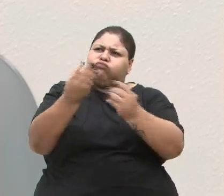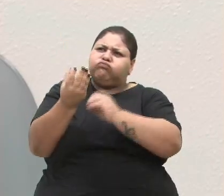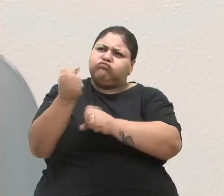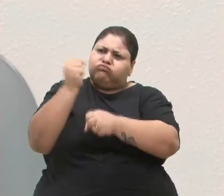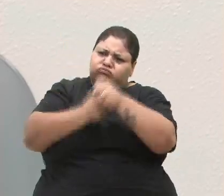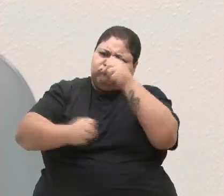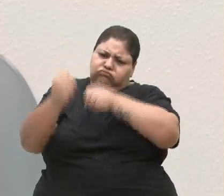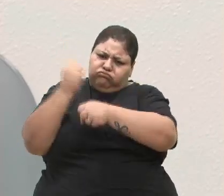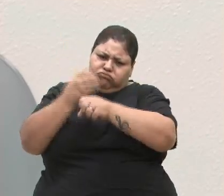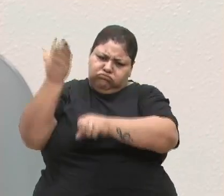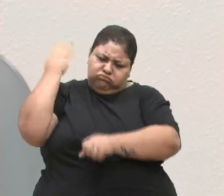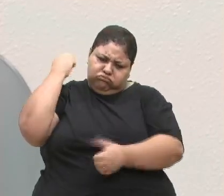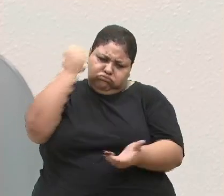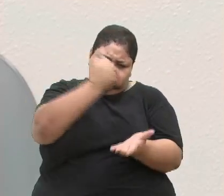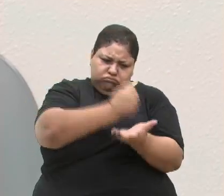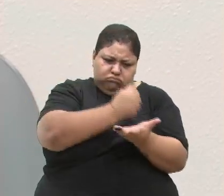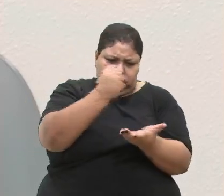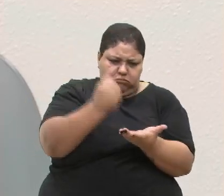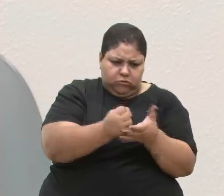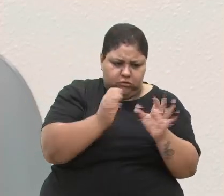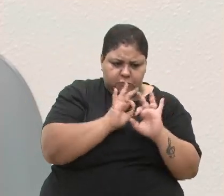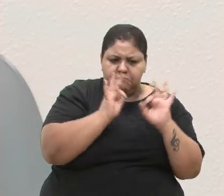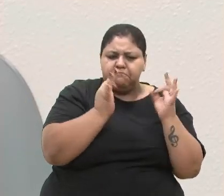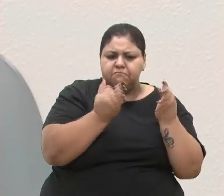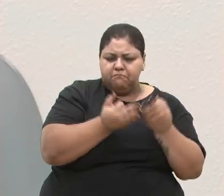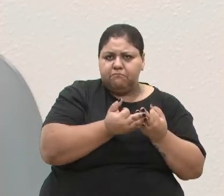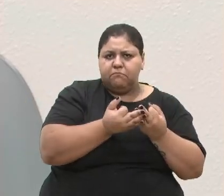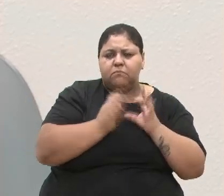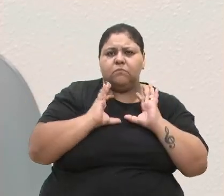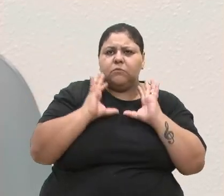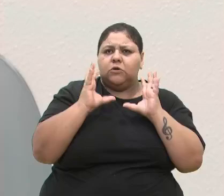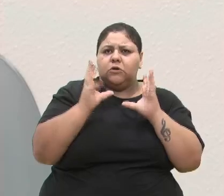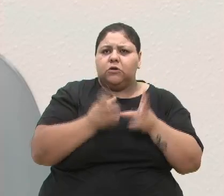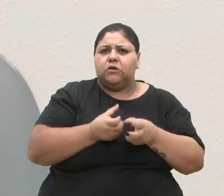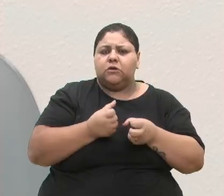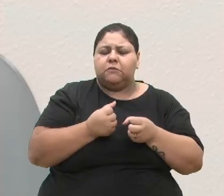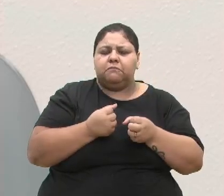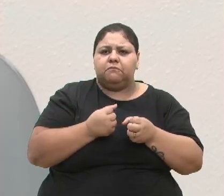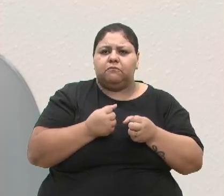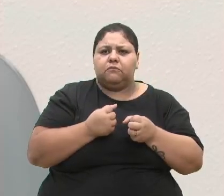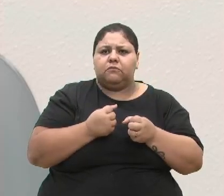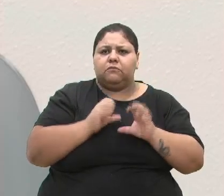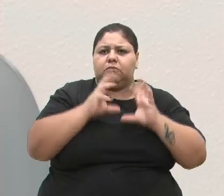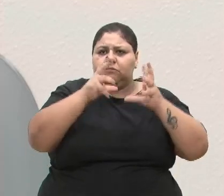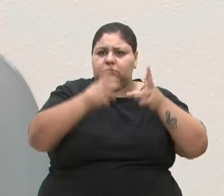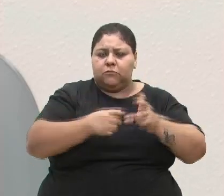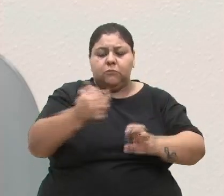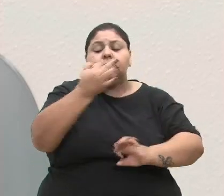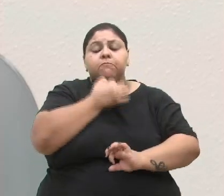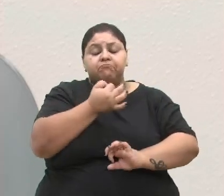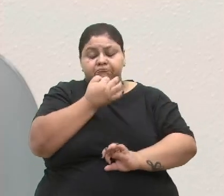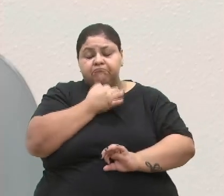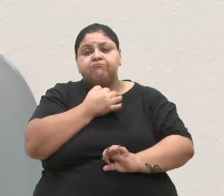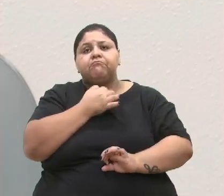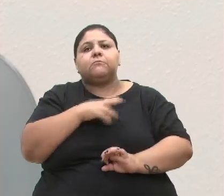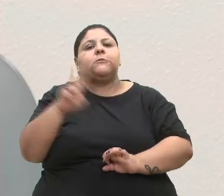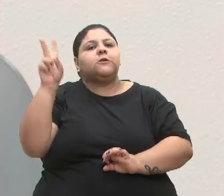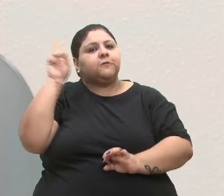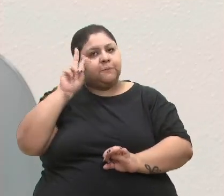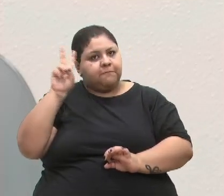atrás, ele foi contratado também pela nossa família, enfim. Eu tenho absoluta certeza que todos os caxienses vão